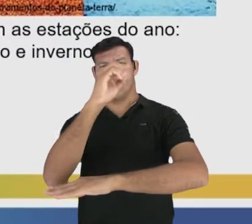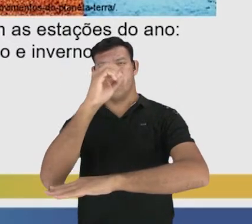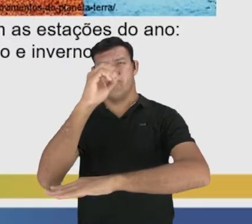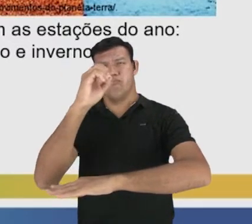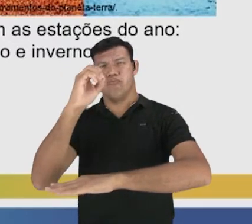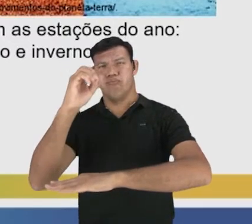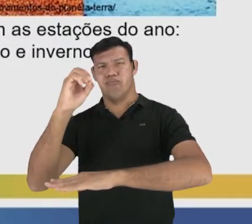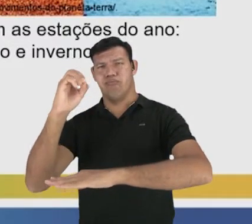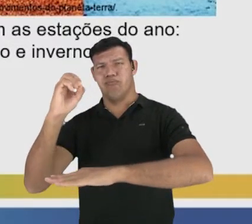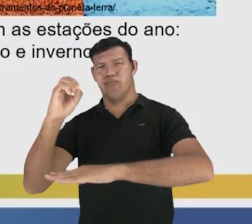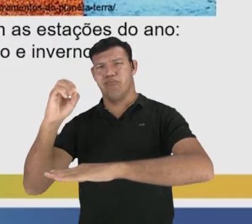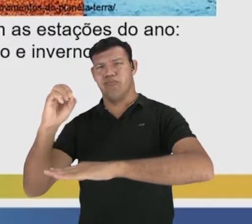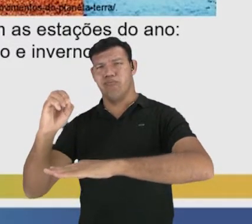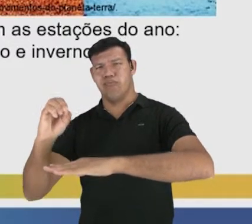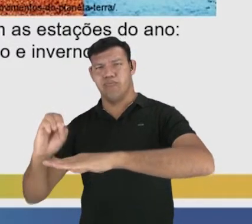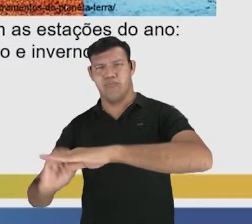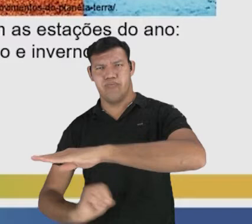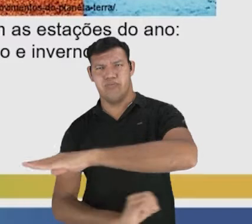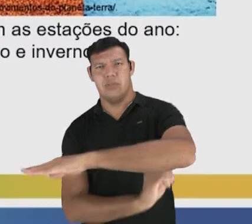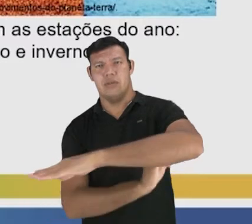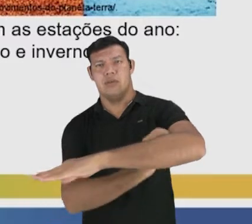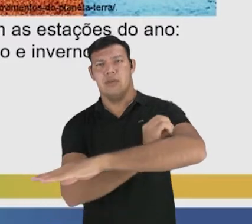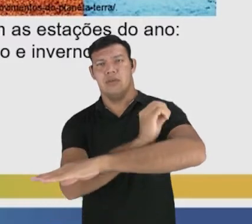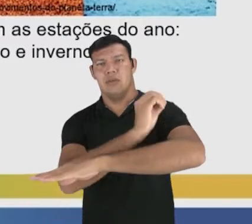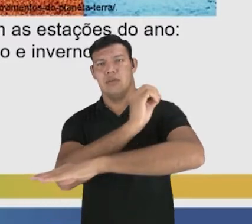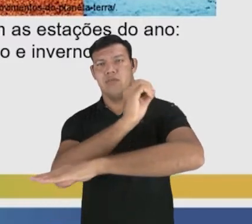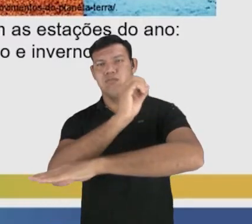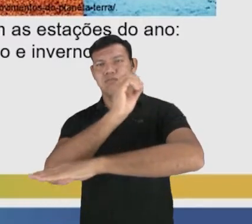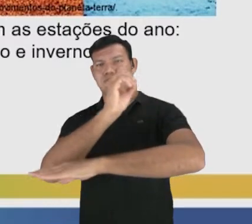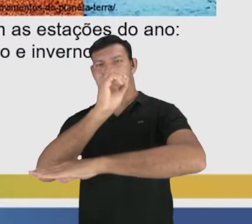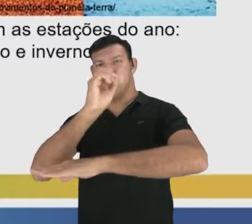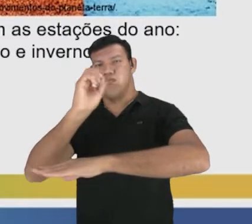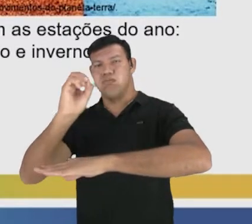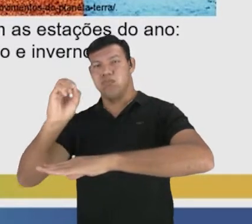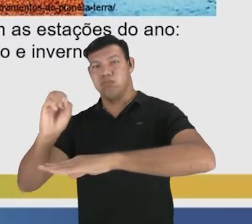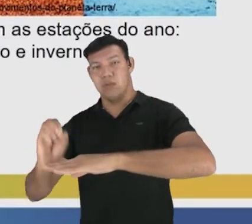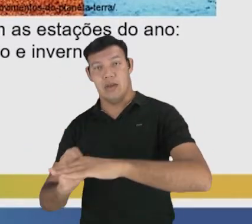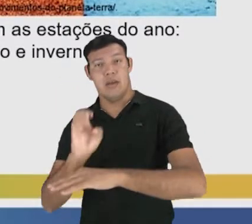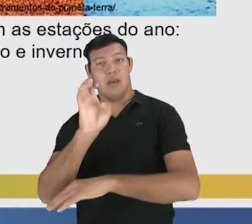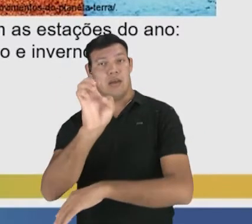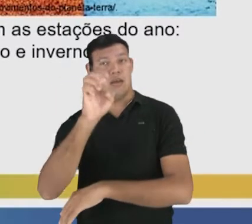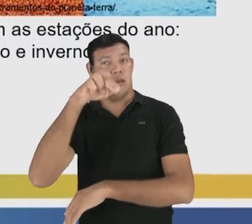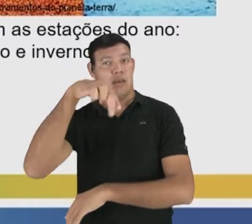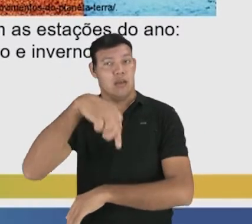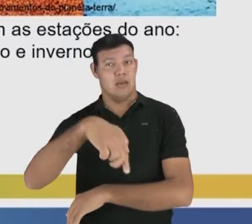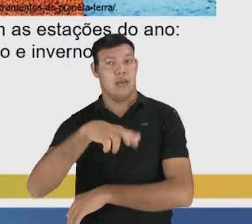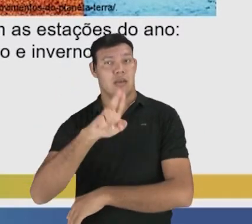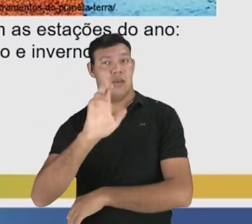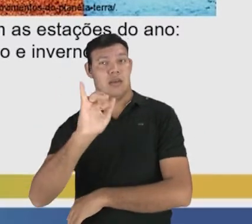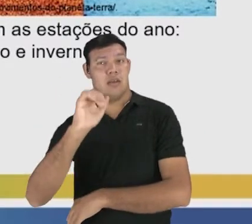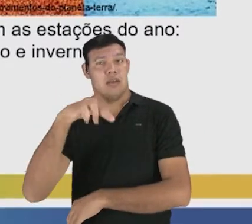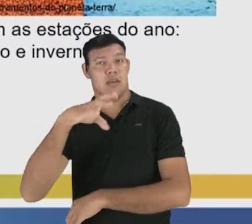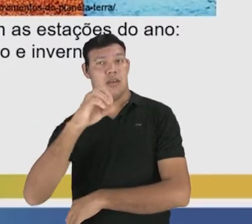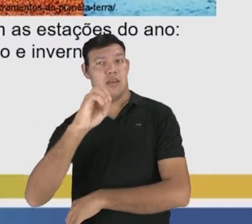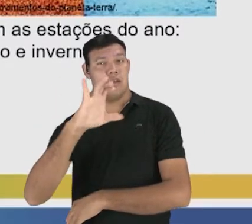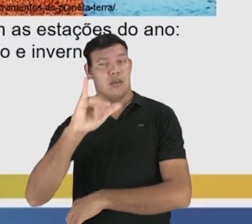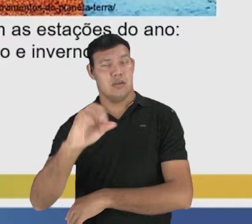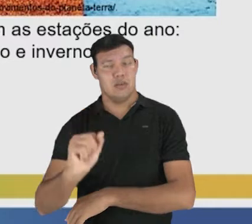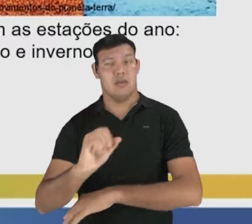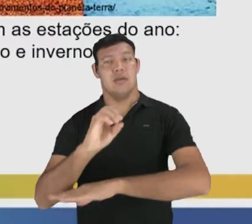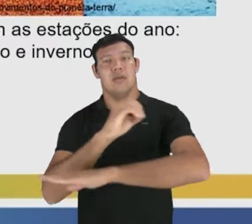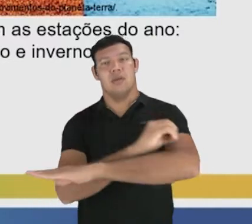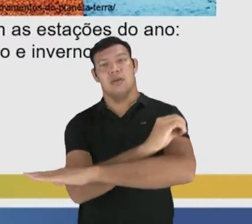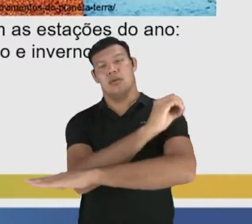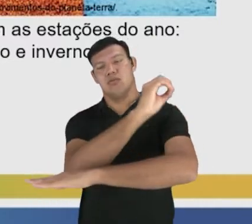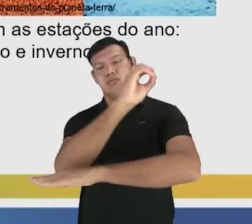do equinócio, são aquelas estações, aqueles períodos onde os dias e as noites já apresentam a mesma duração.